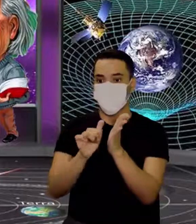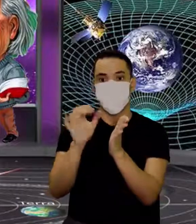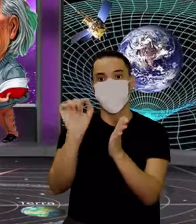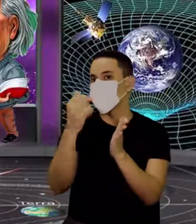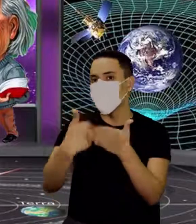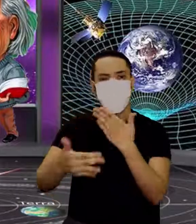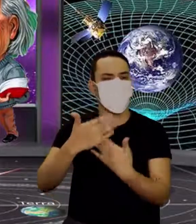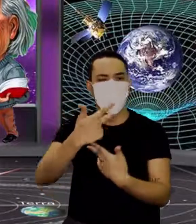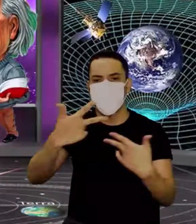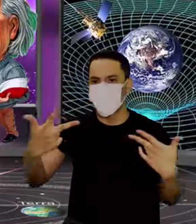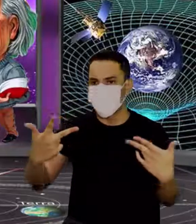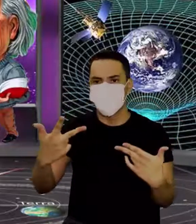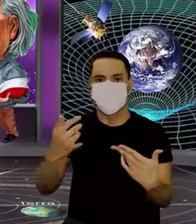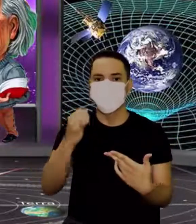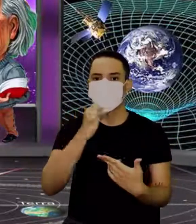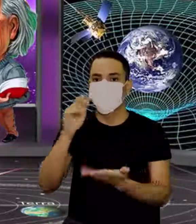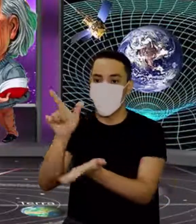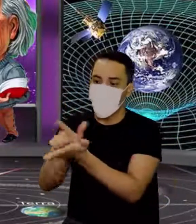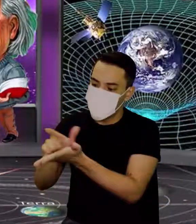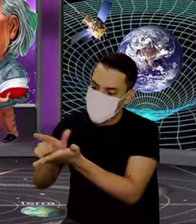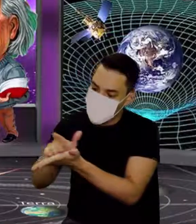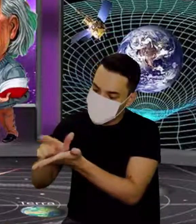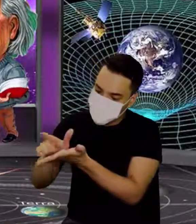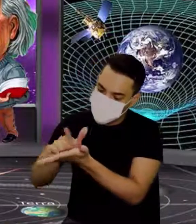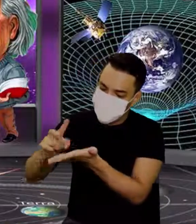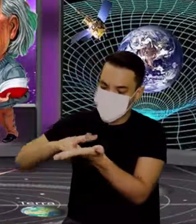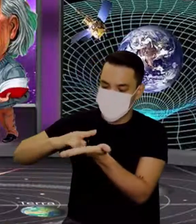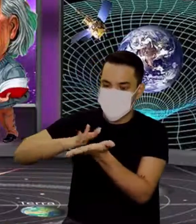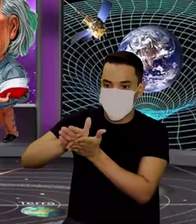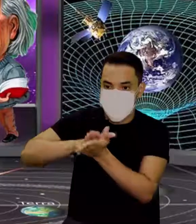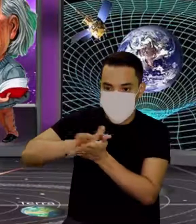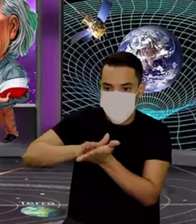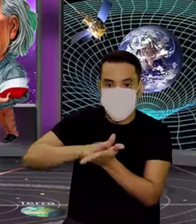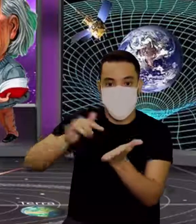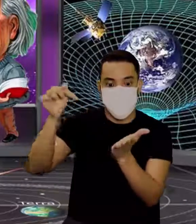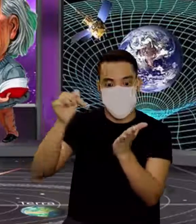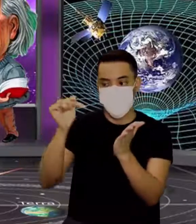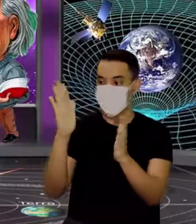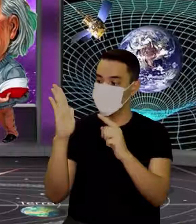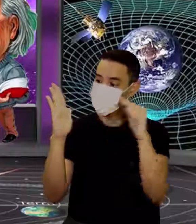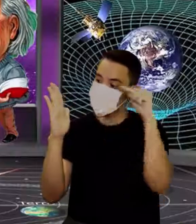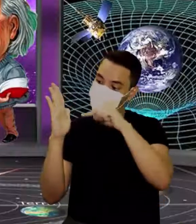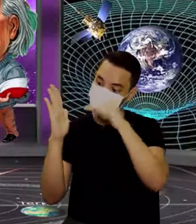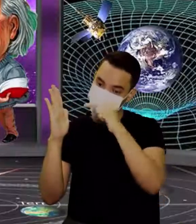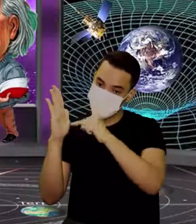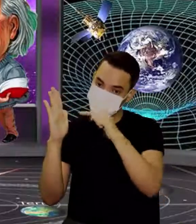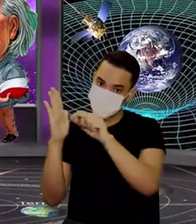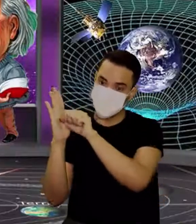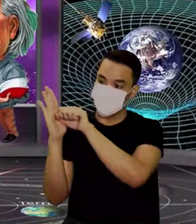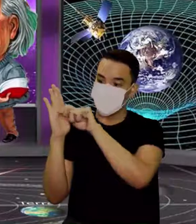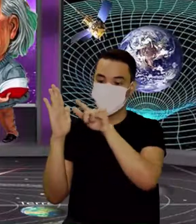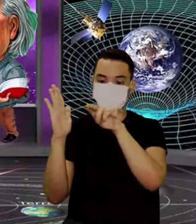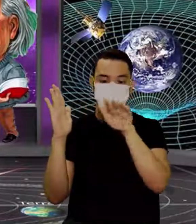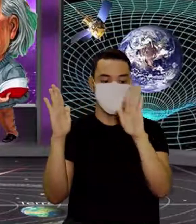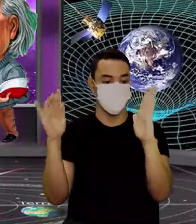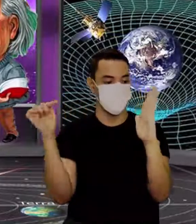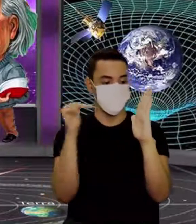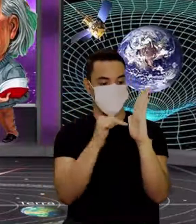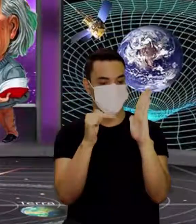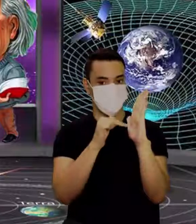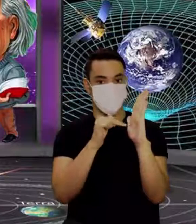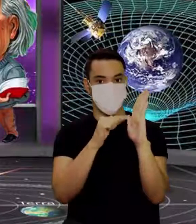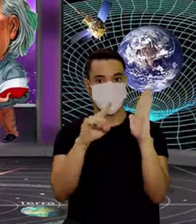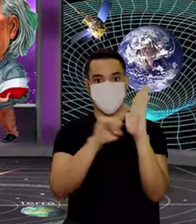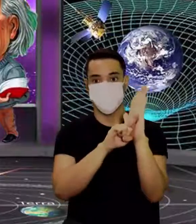o que acontece? A quantidade de elétrons que vai sair desse vai para esse.